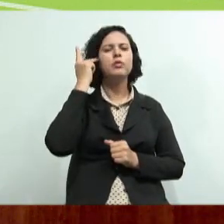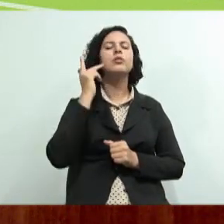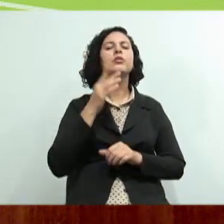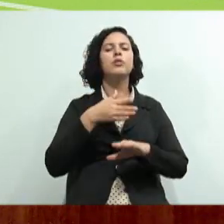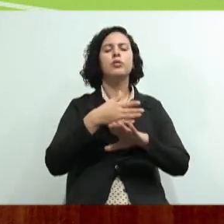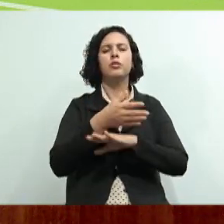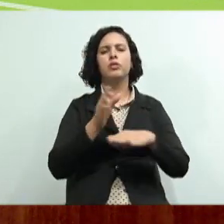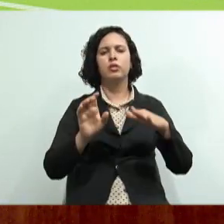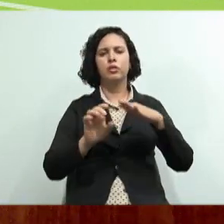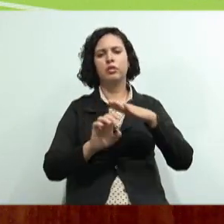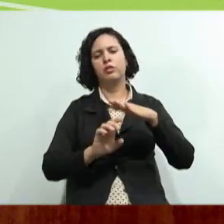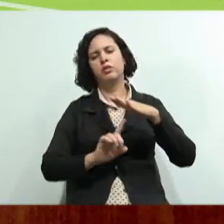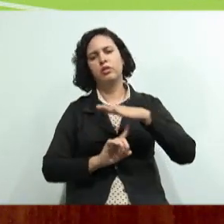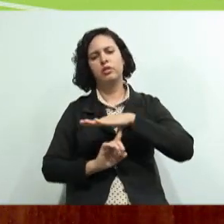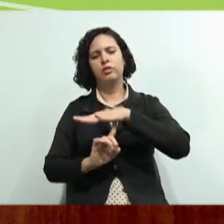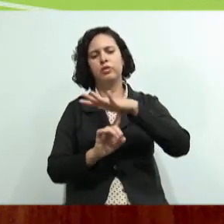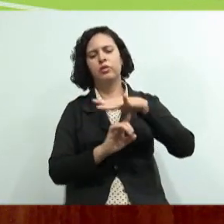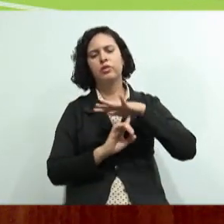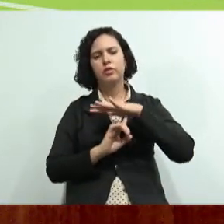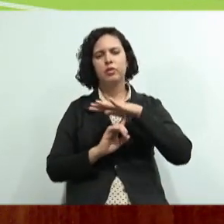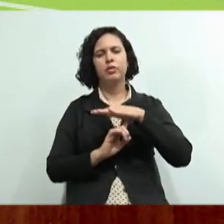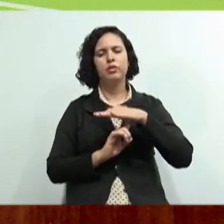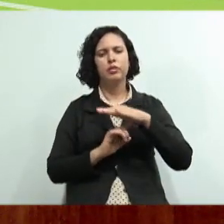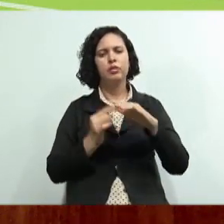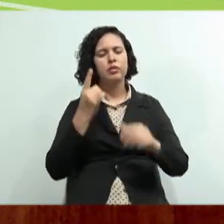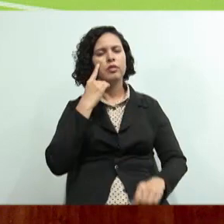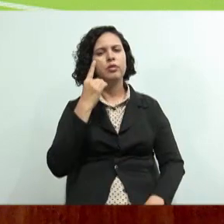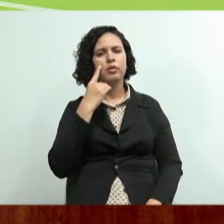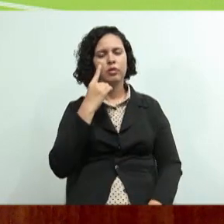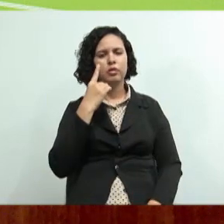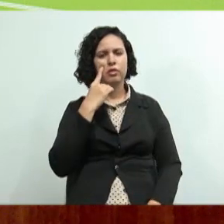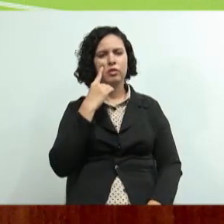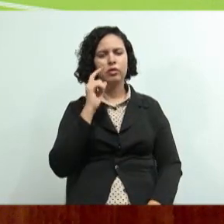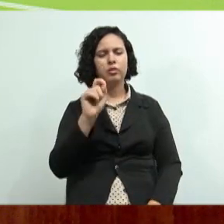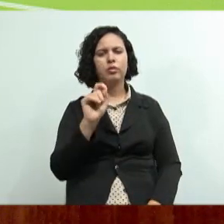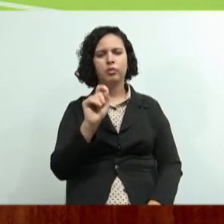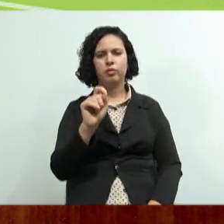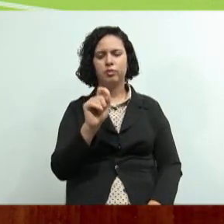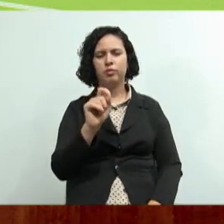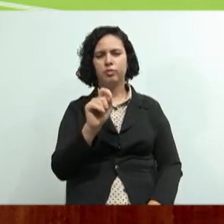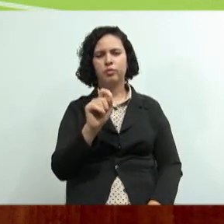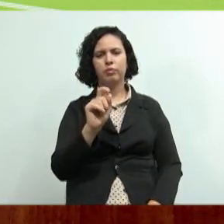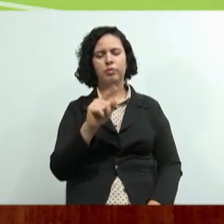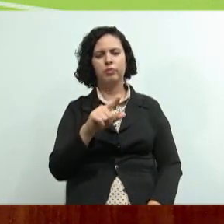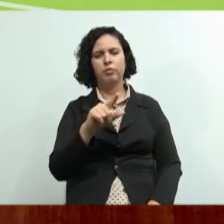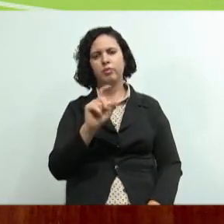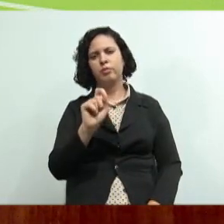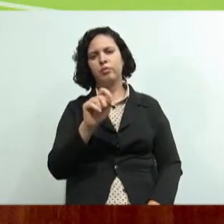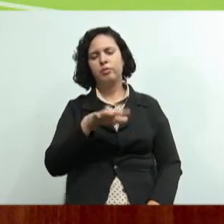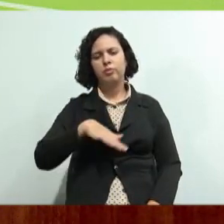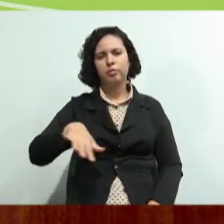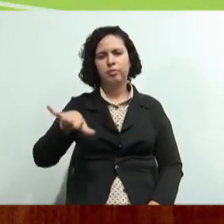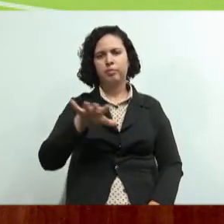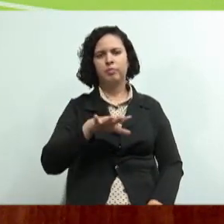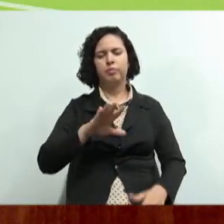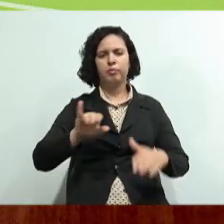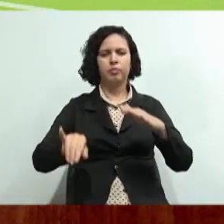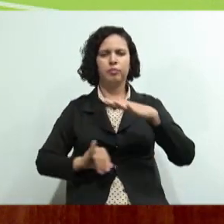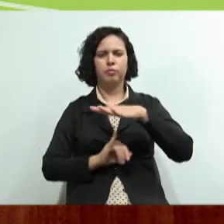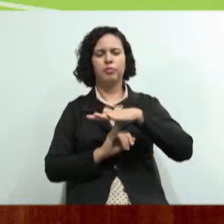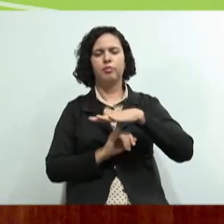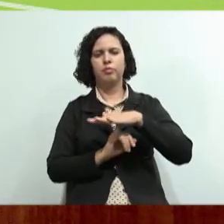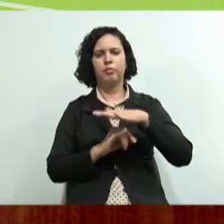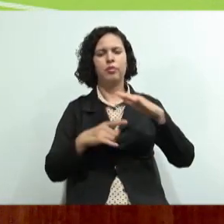dos seus municípios para verificar sobre mercado institucional. Normalmente, nos municípios pequenos, sempre tem um grupo de agricultores que fornece